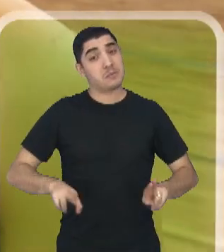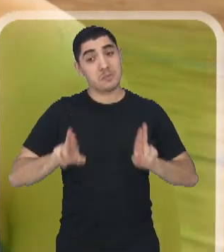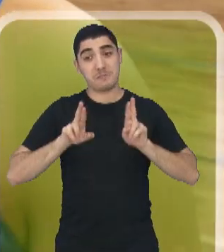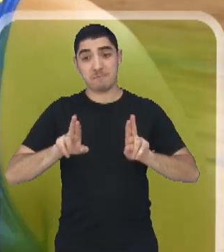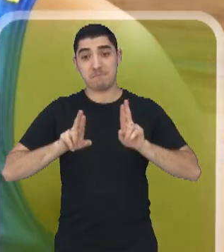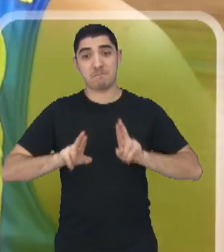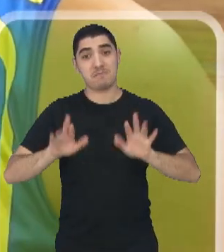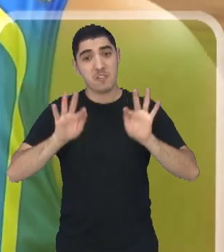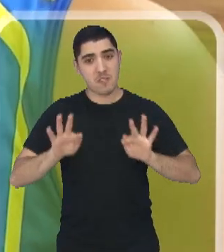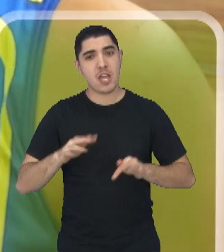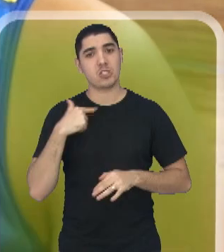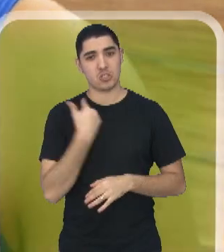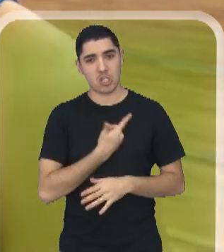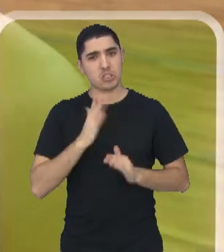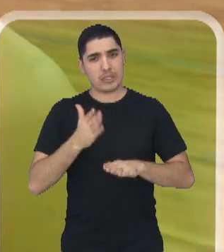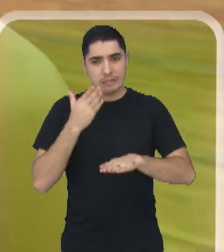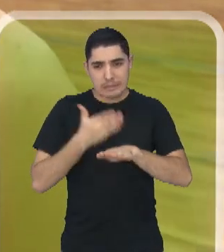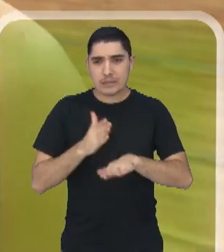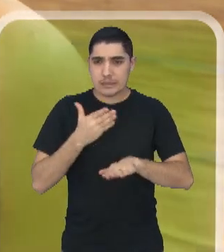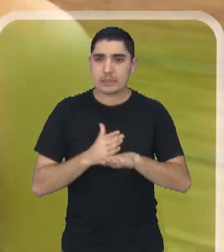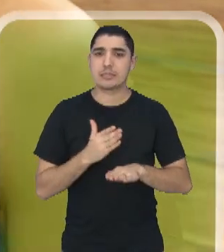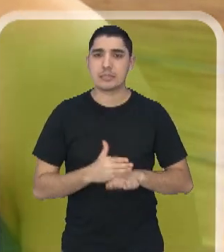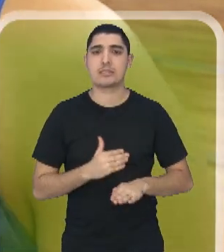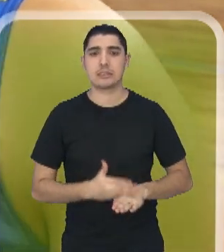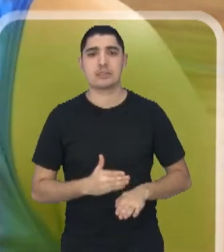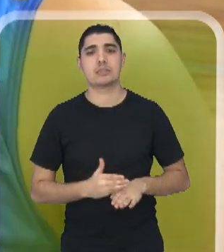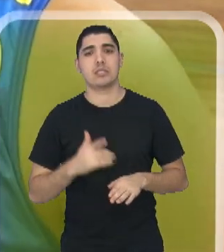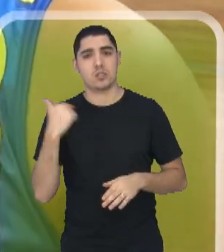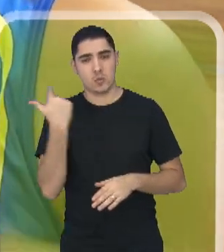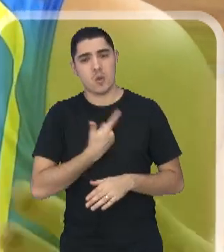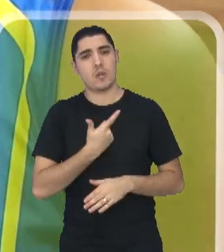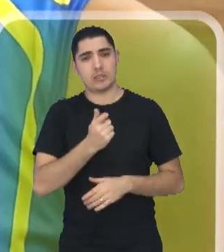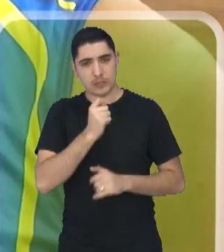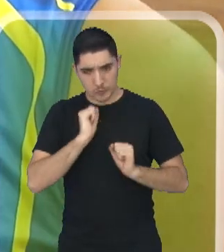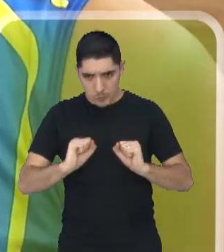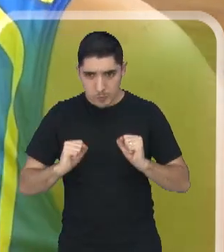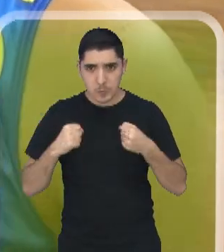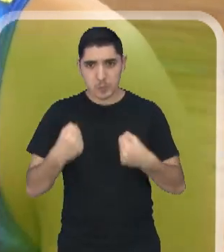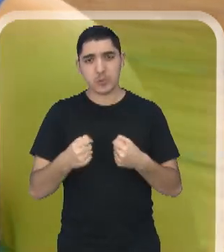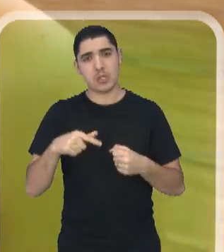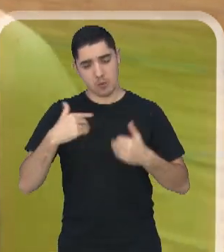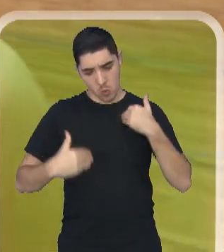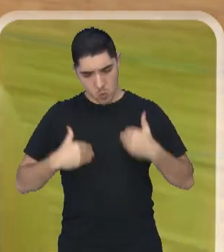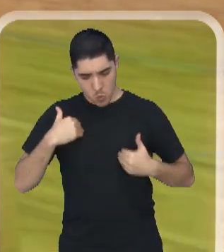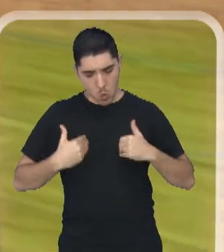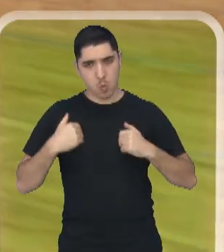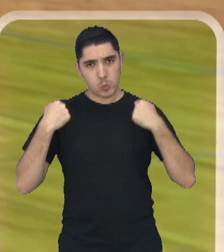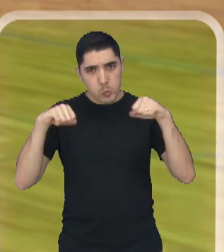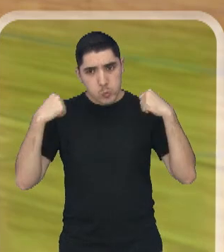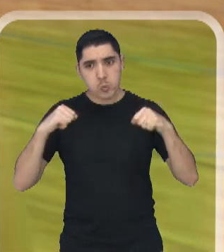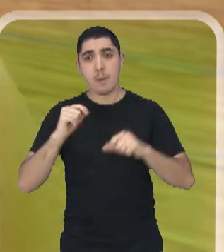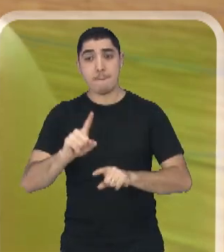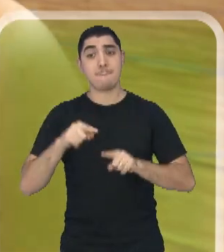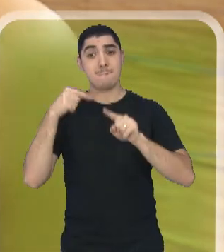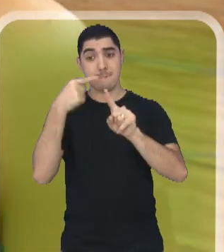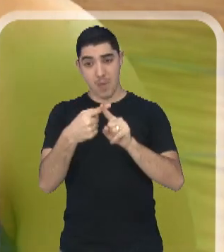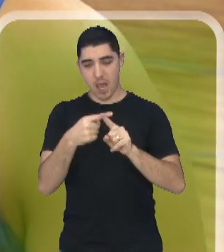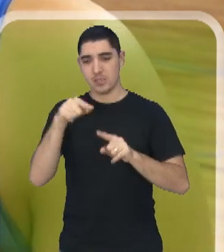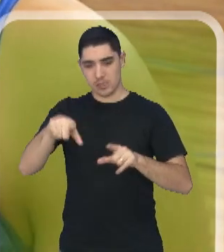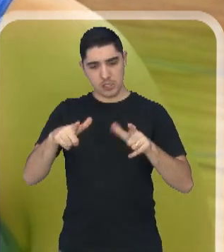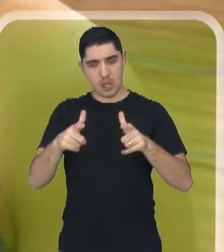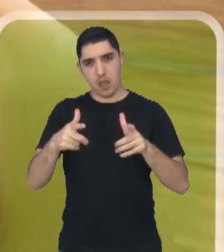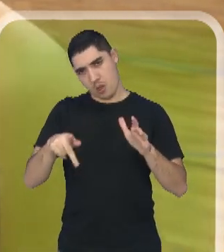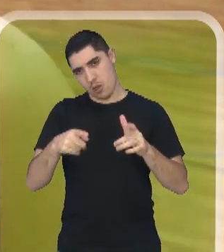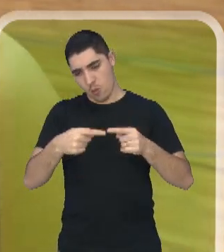gente já vem treinando há alguns meses. Tipo, estamos pegando firme tanto na preparação física, tanto como na quadra. E a gente está